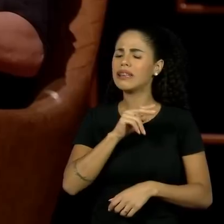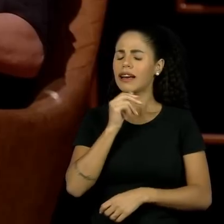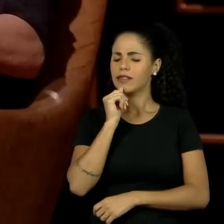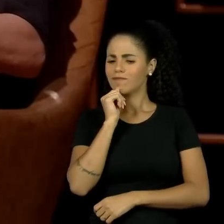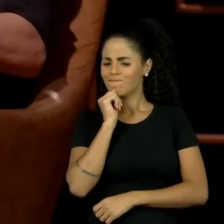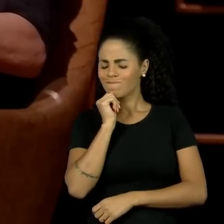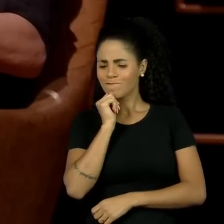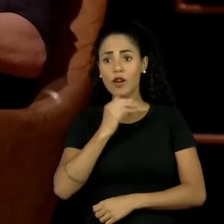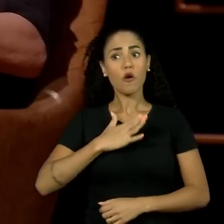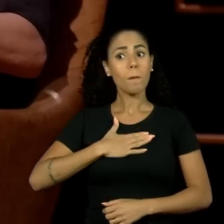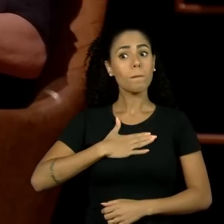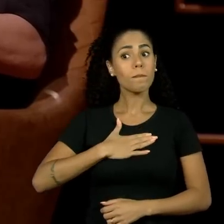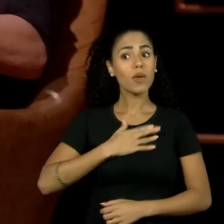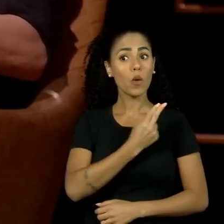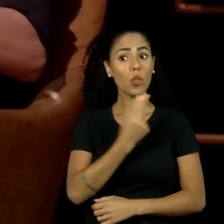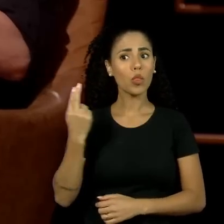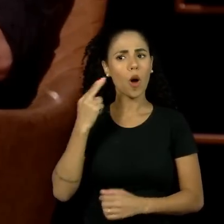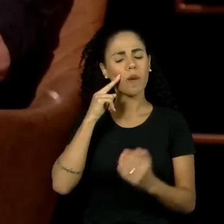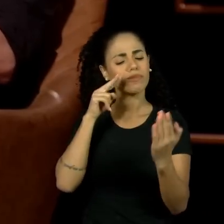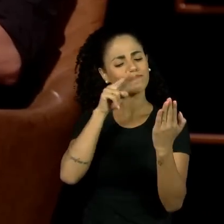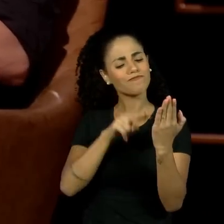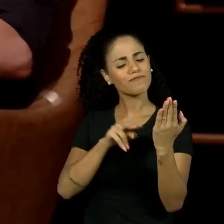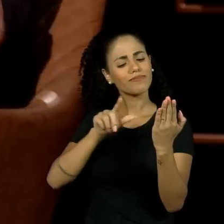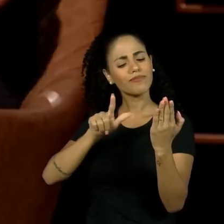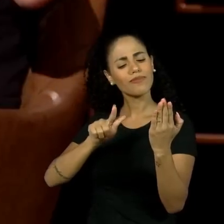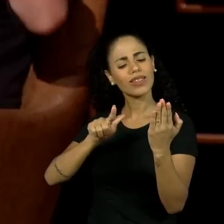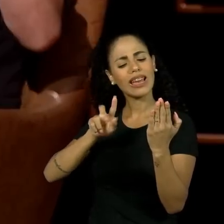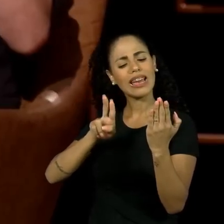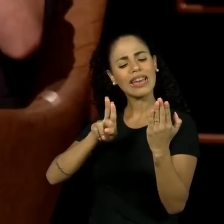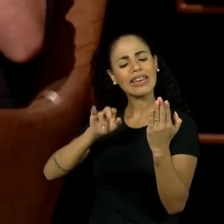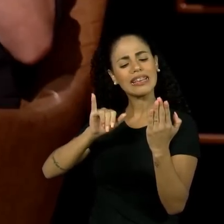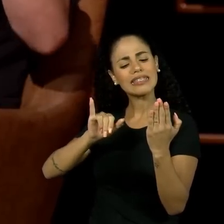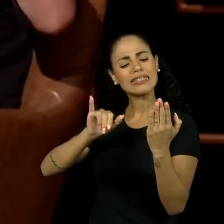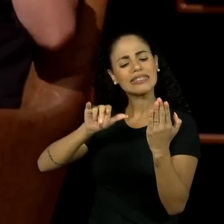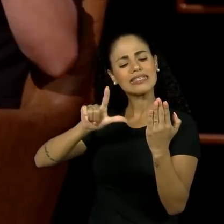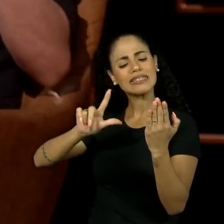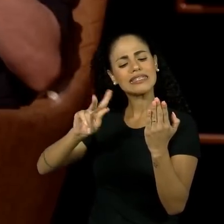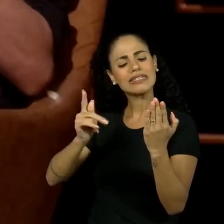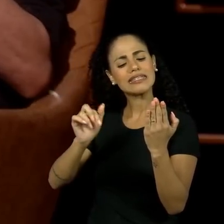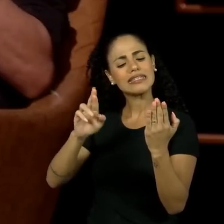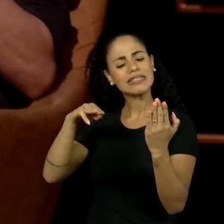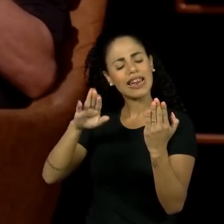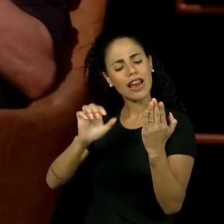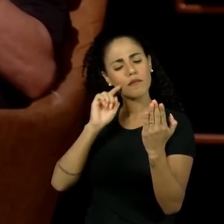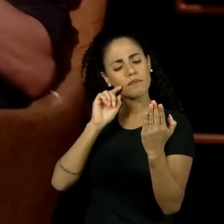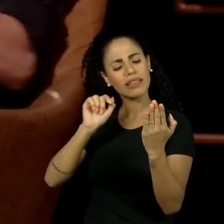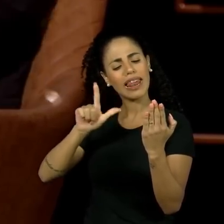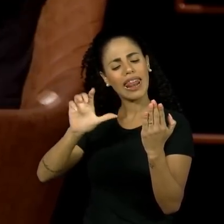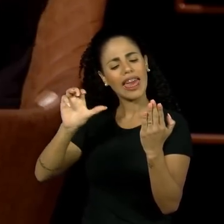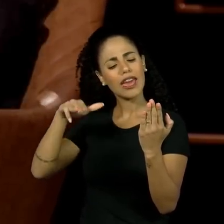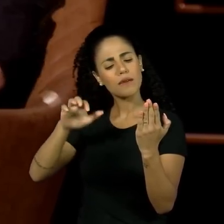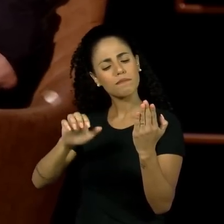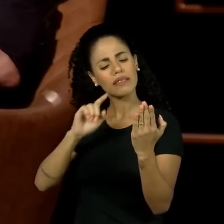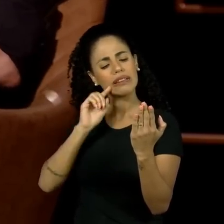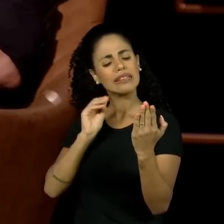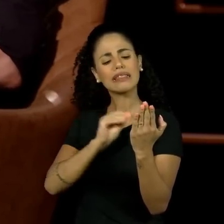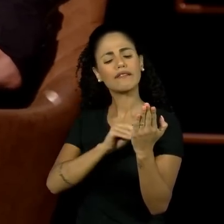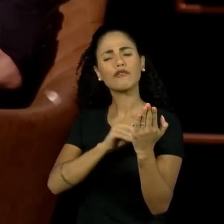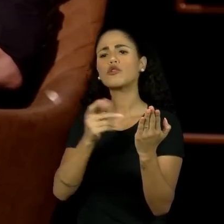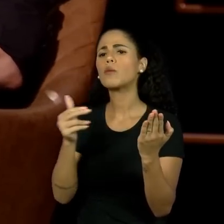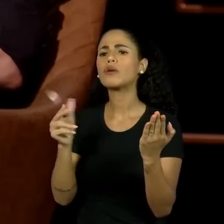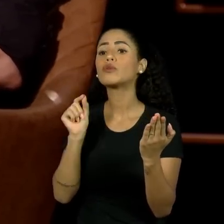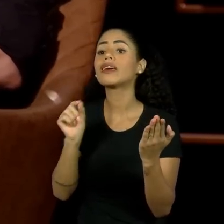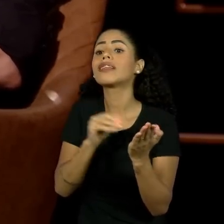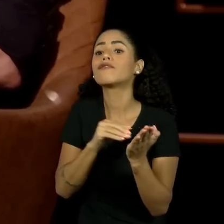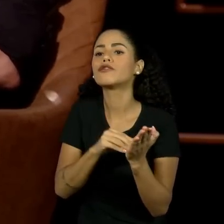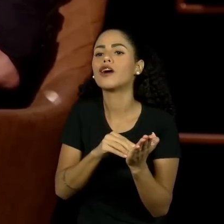Guilherme Leme ali na arte, eu falei, está faltando alguma coisa. Sabe uma coisa meio insight, meio intuição? Eu falei, é o nome do meu pai que está